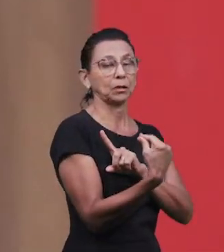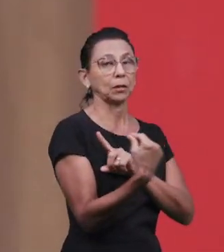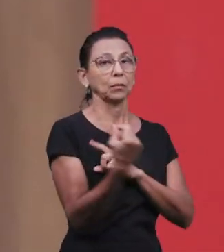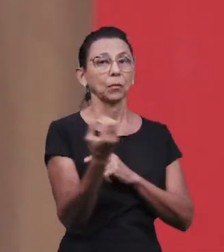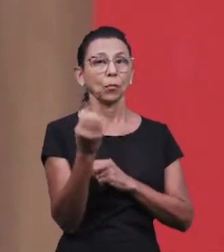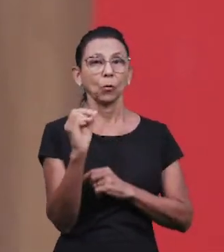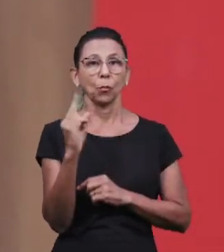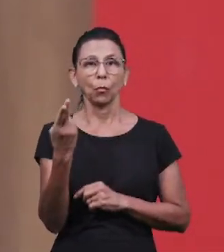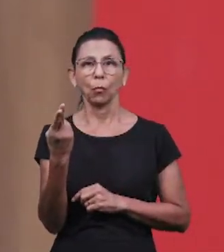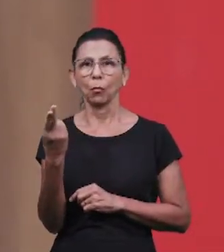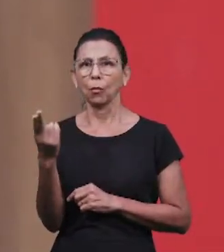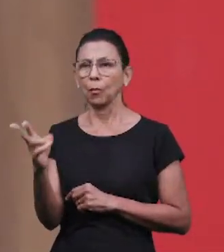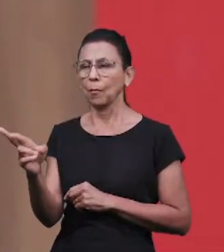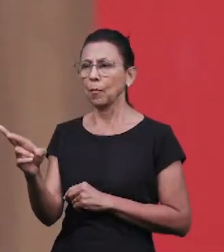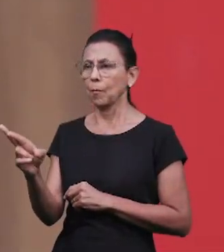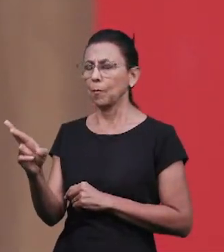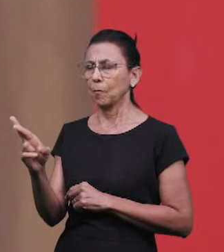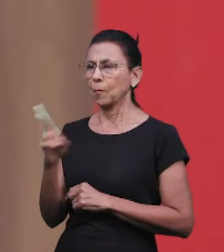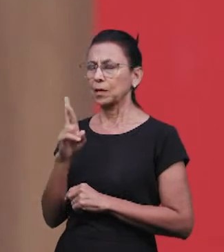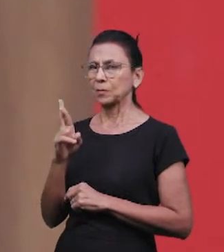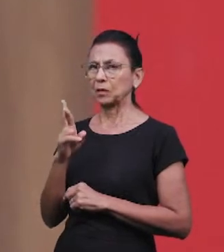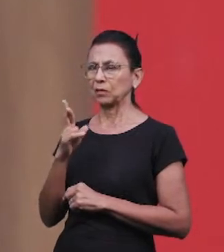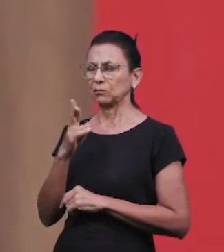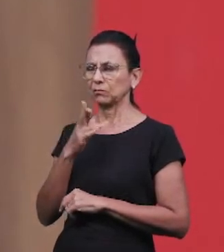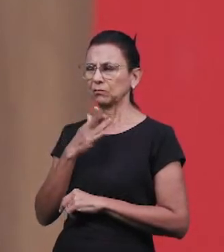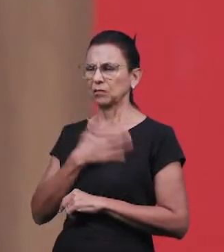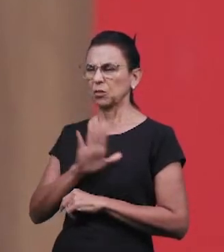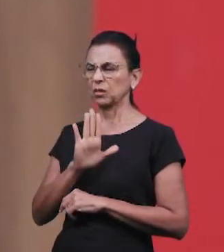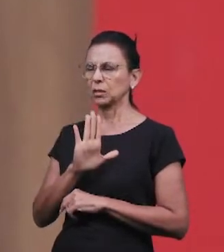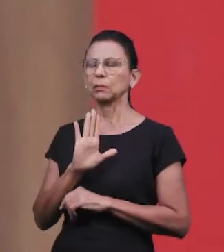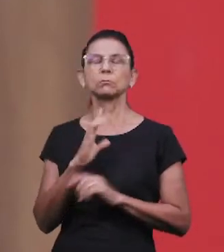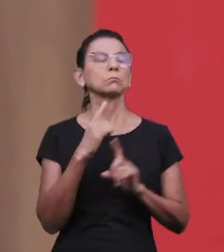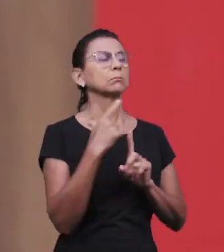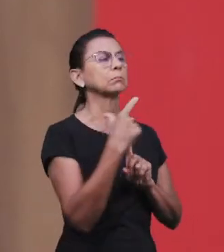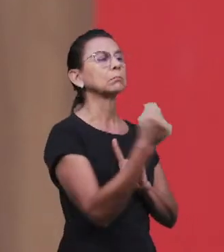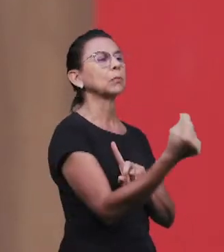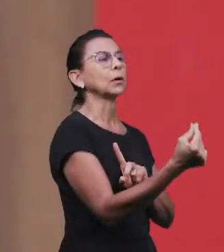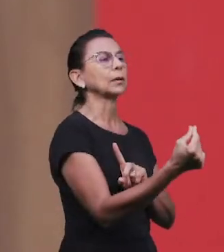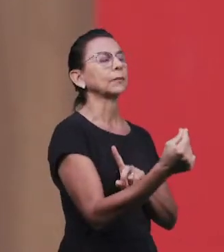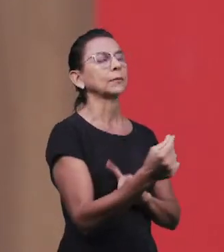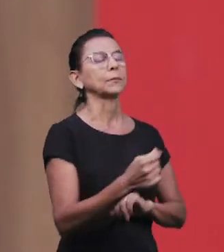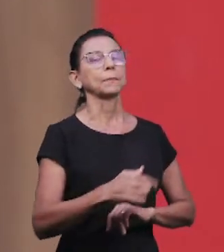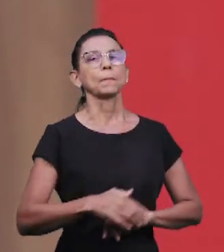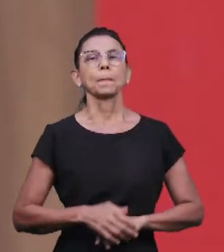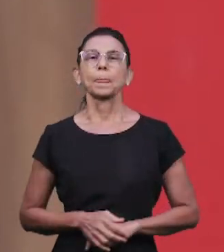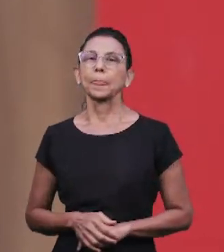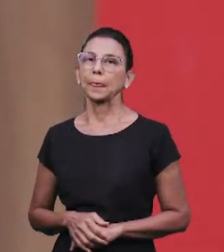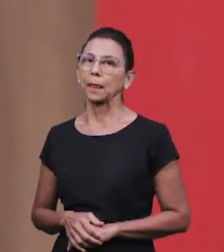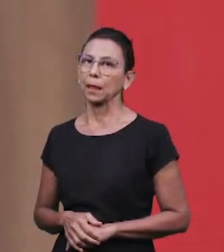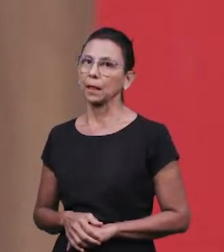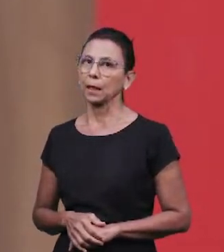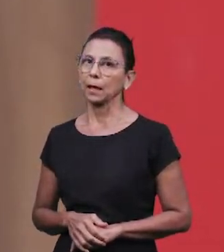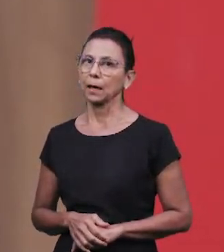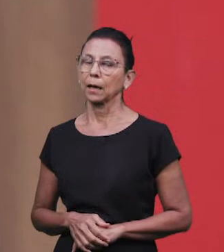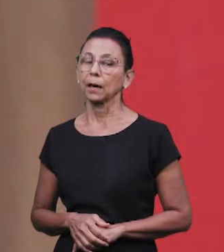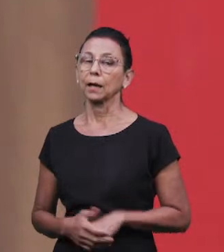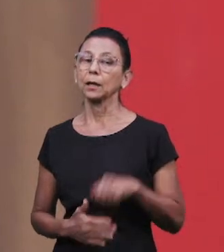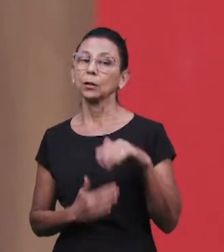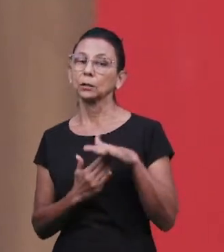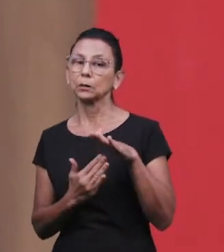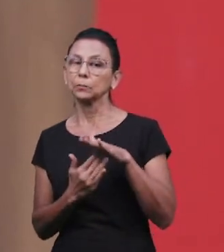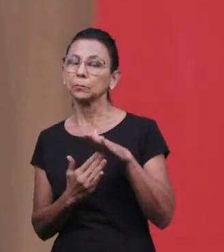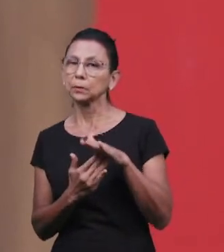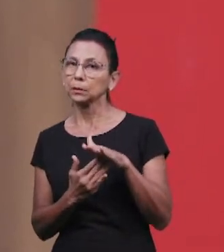virei. Então, ela vai até ele e coloca o limite nele, entendeu? Pela conversa